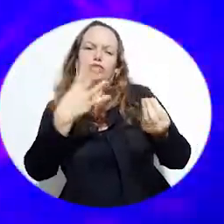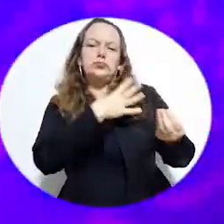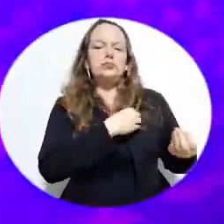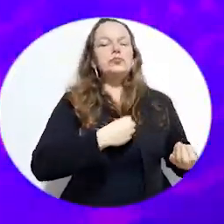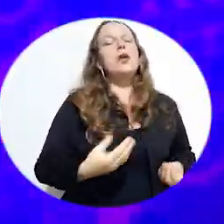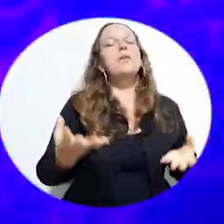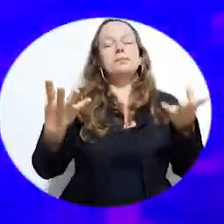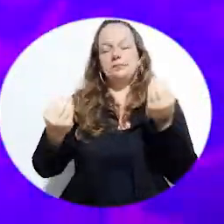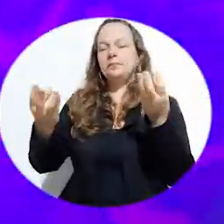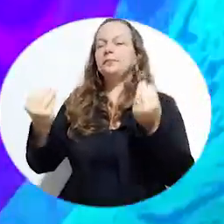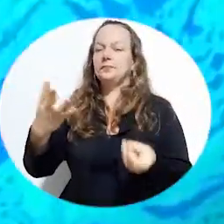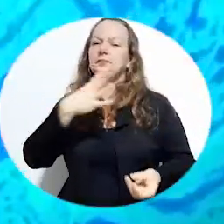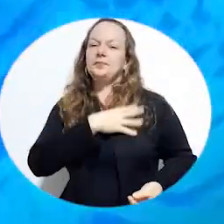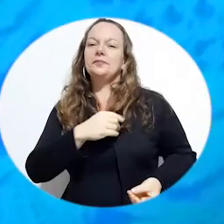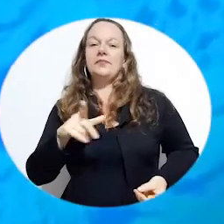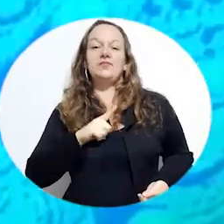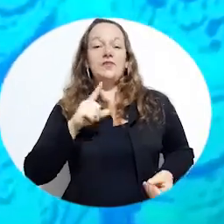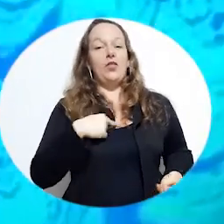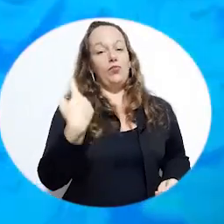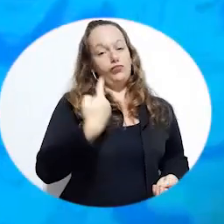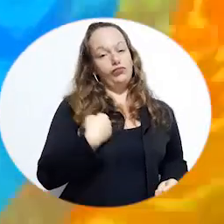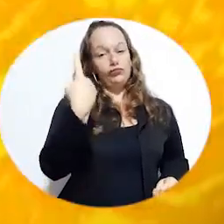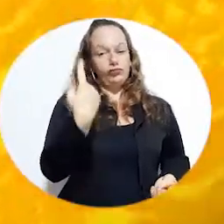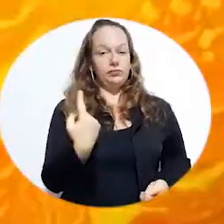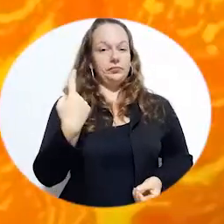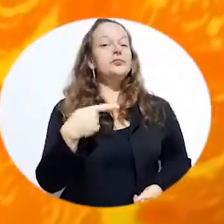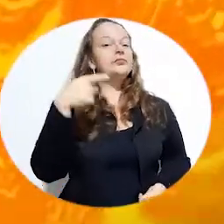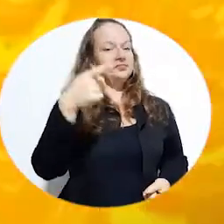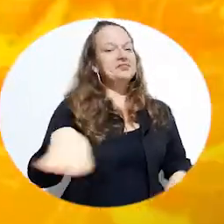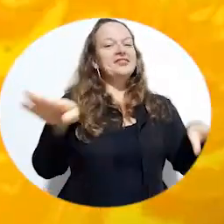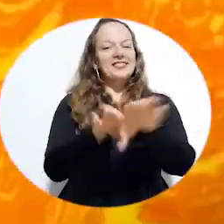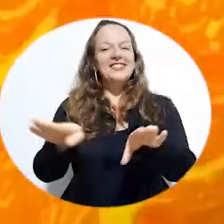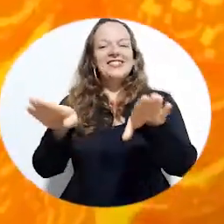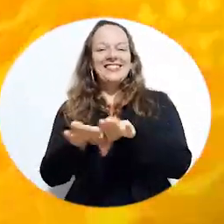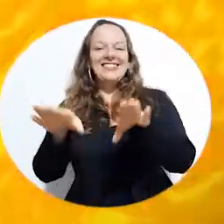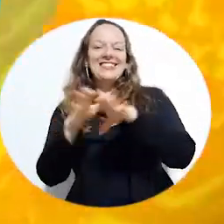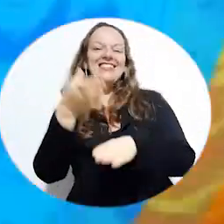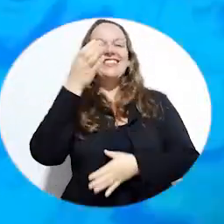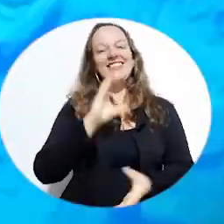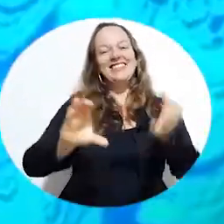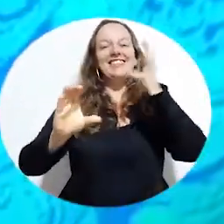muitos filhos ele tem. Eu sou um deles, você também.